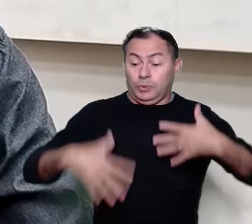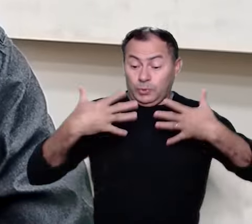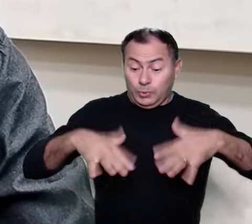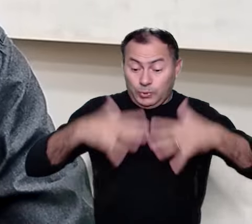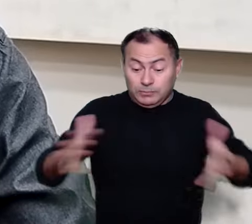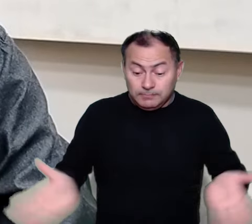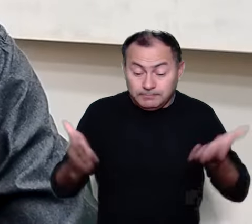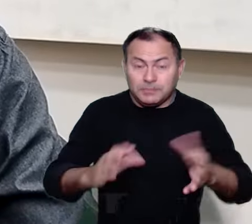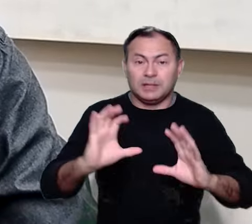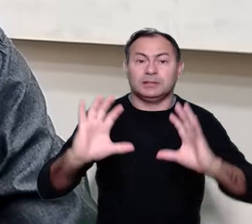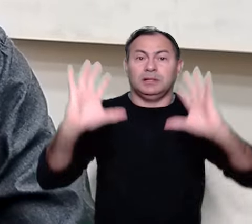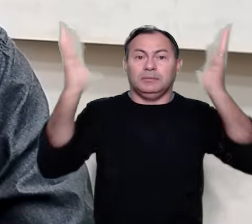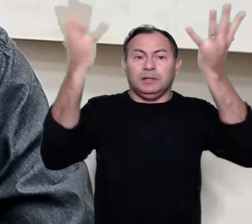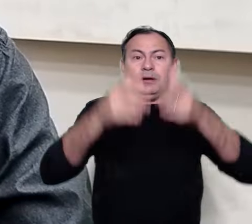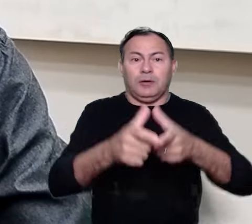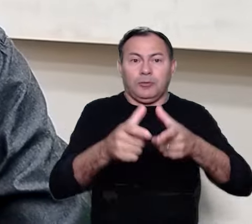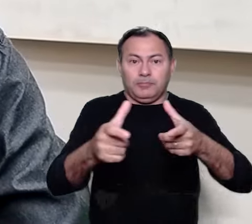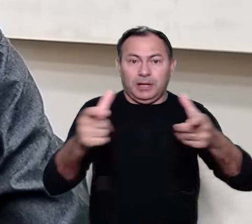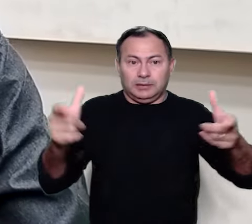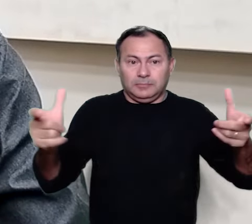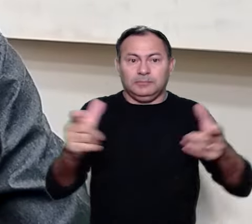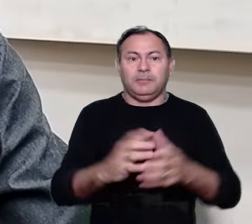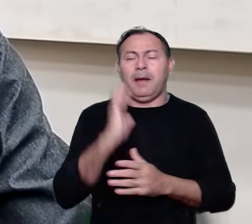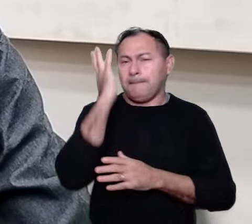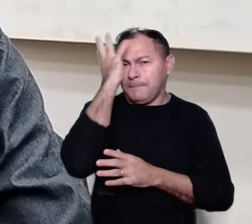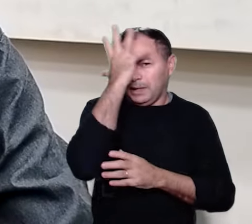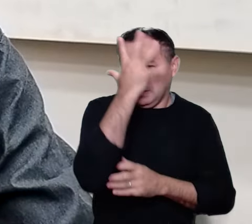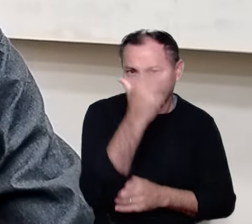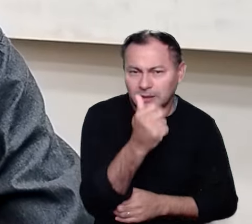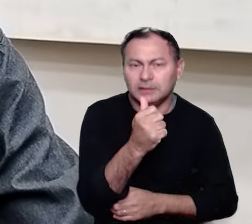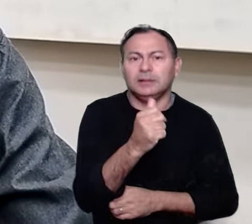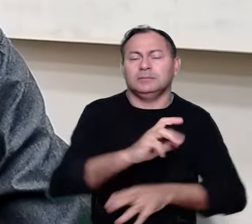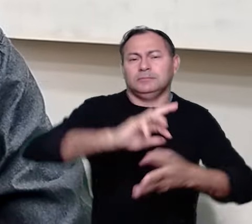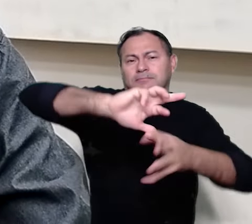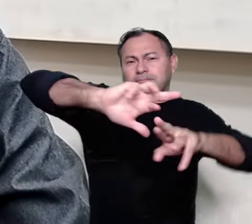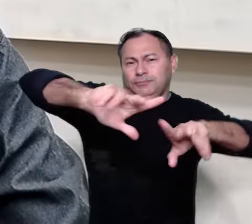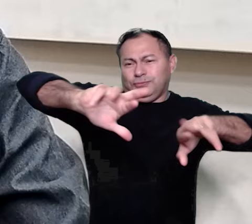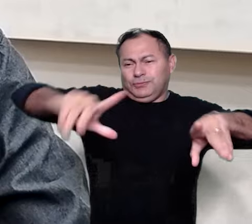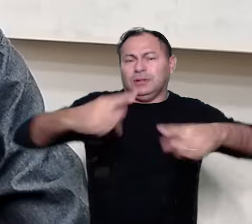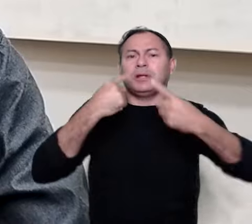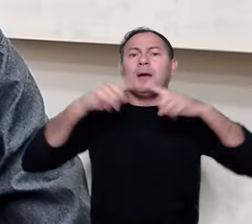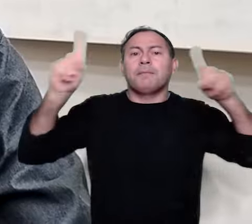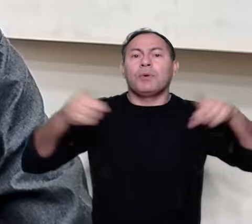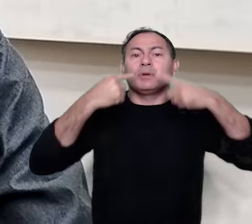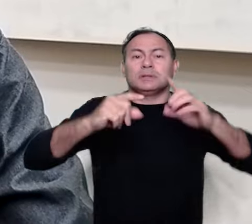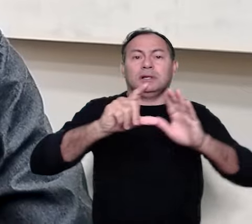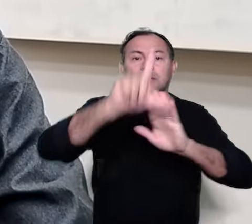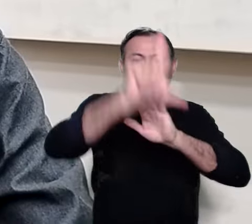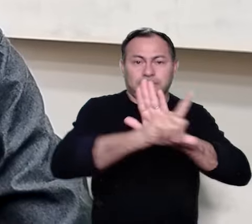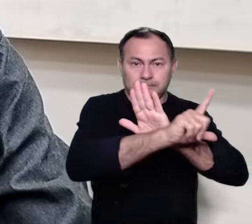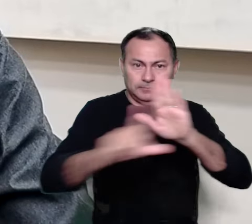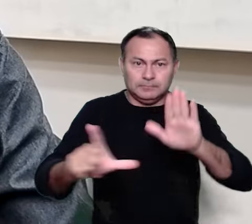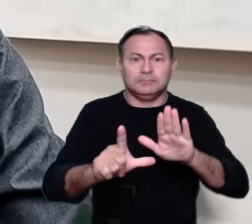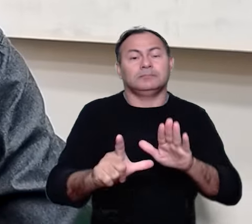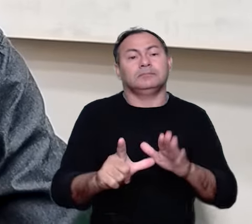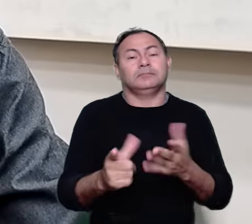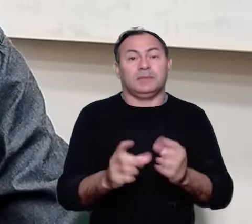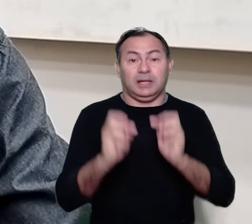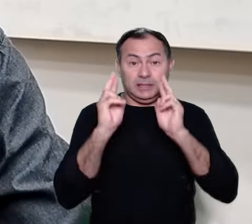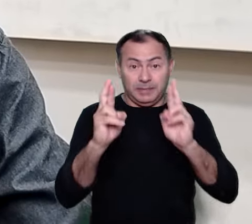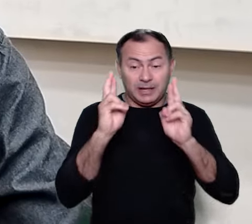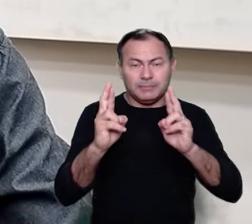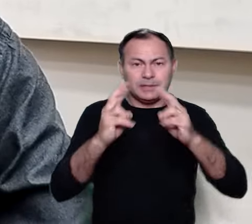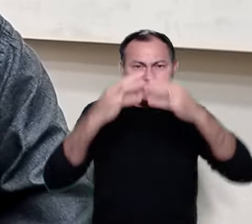musicais, que enriquece a celebração e aumenta a beleza e a variedade da música